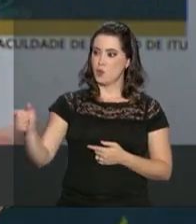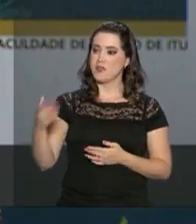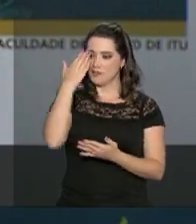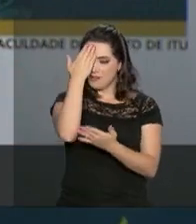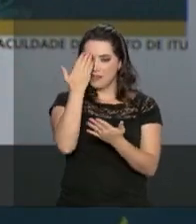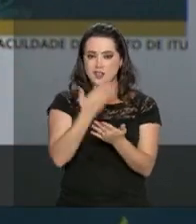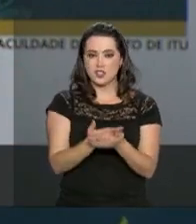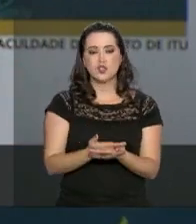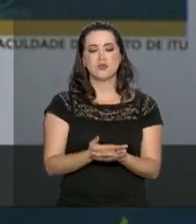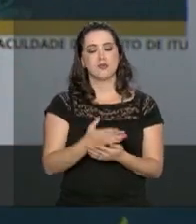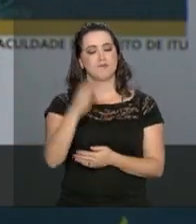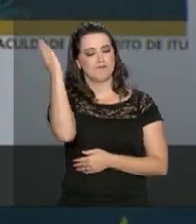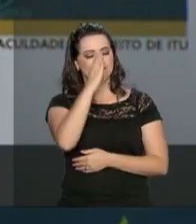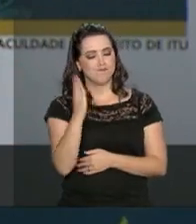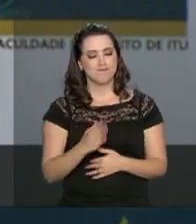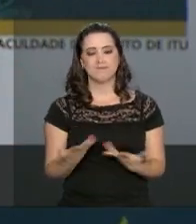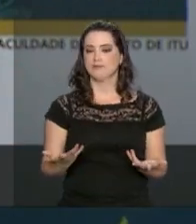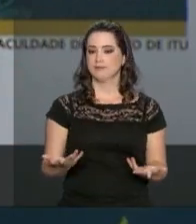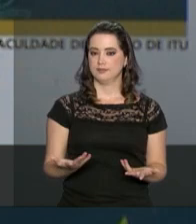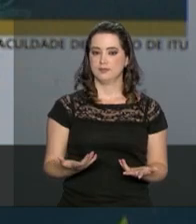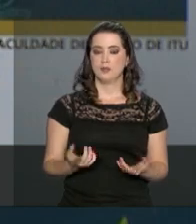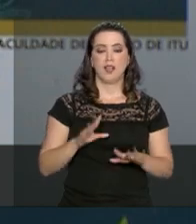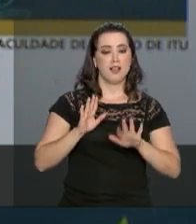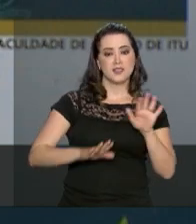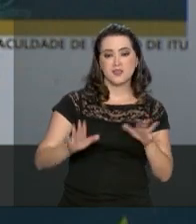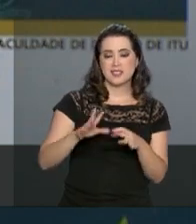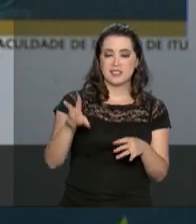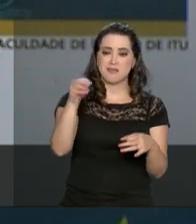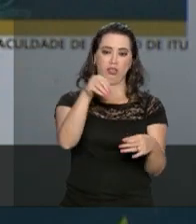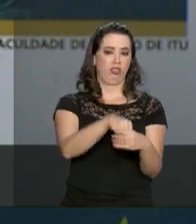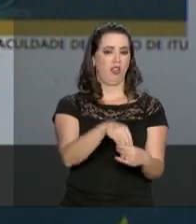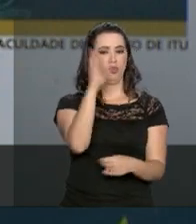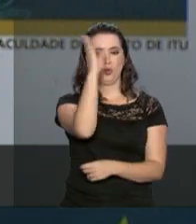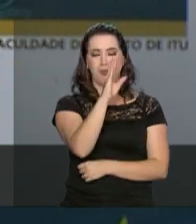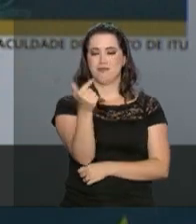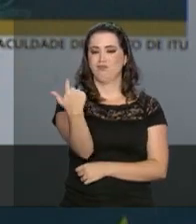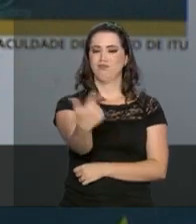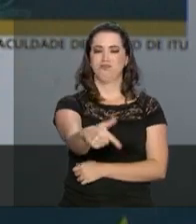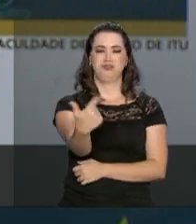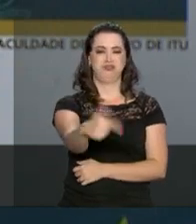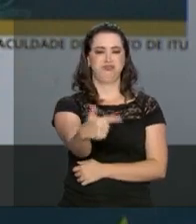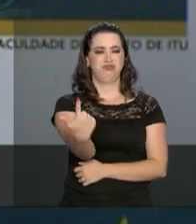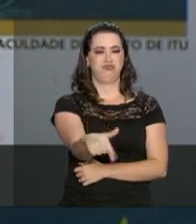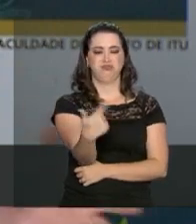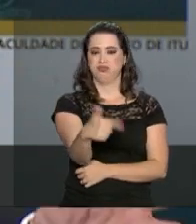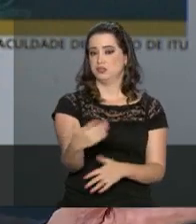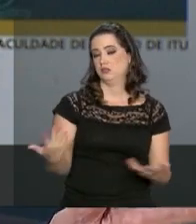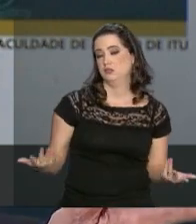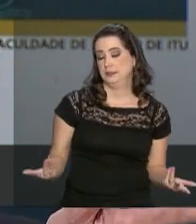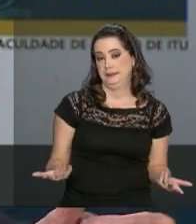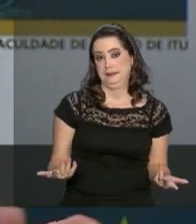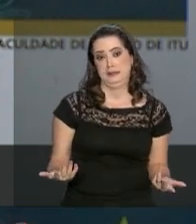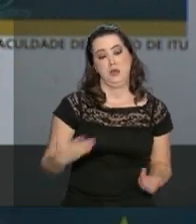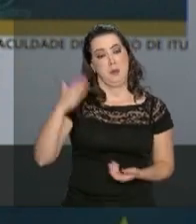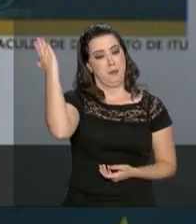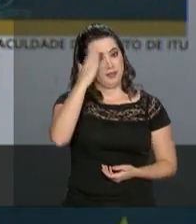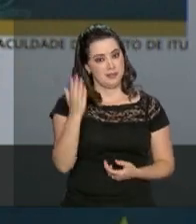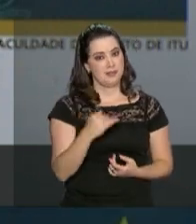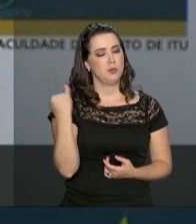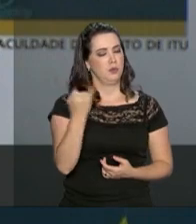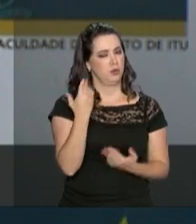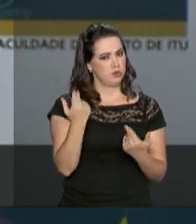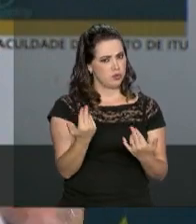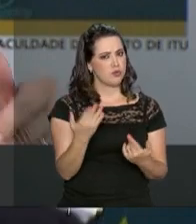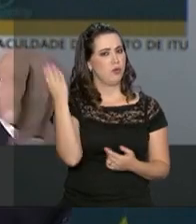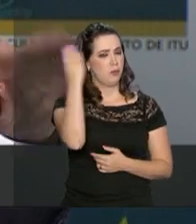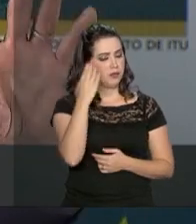lá aquela injeção de otimismo, que muitas e muitas vezes nós não temos no nosso país, um país com as potencialidades do Brasil,